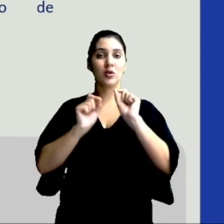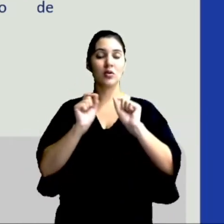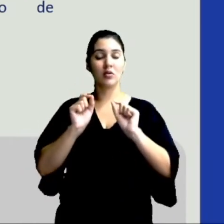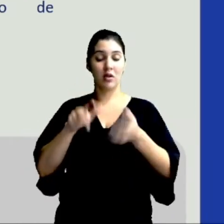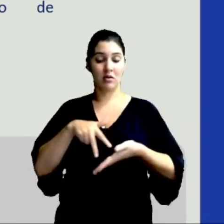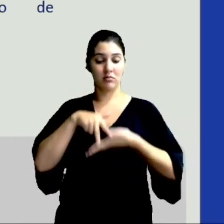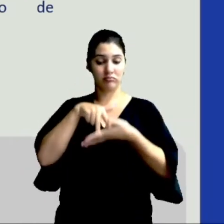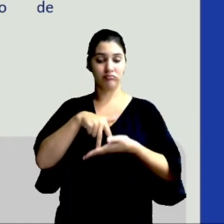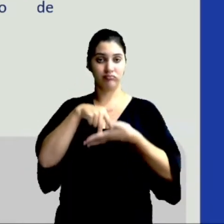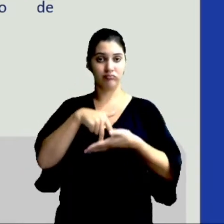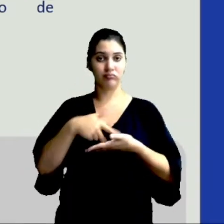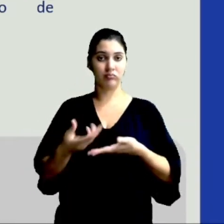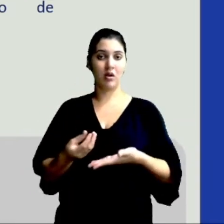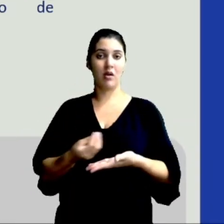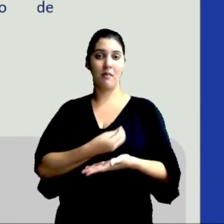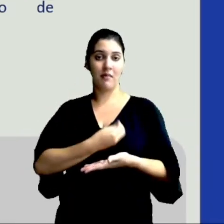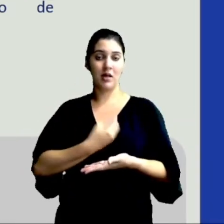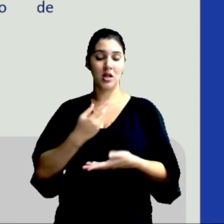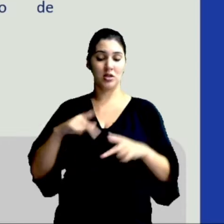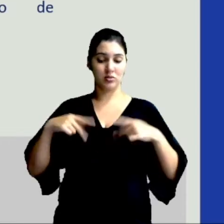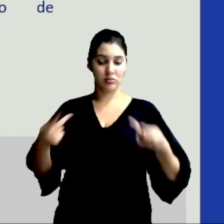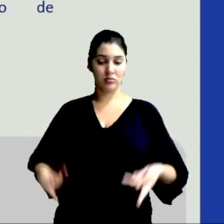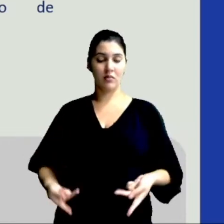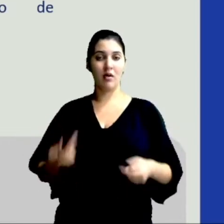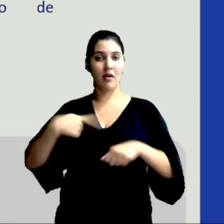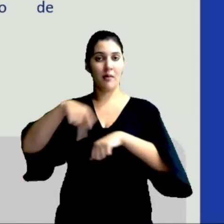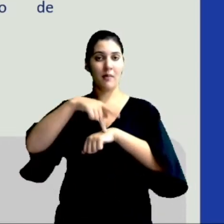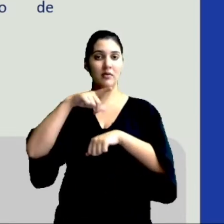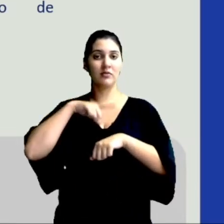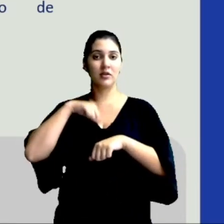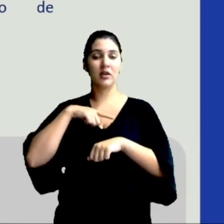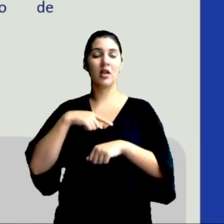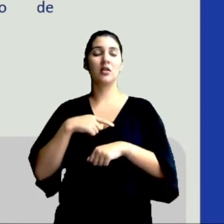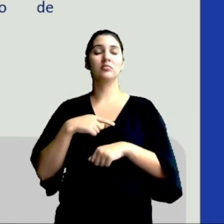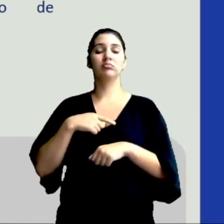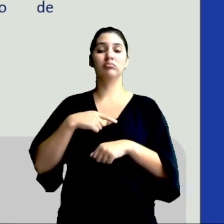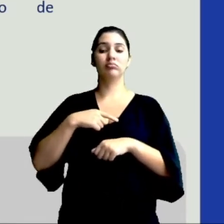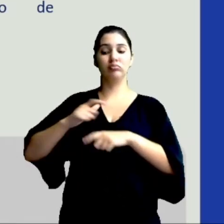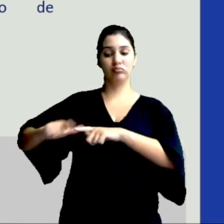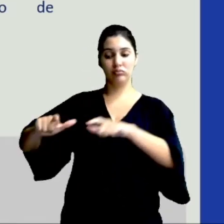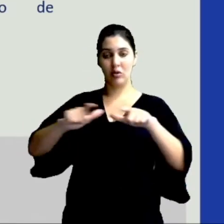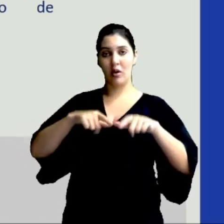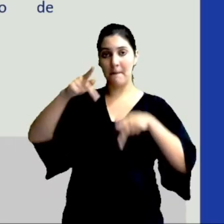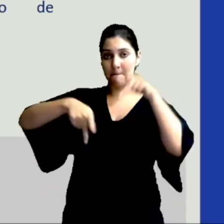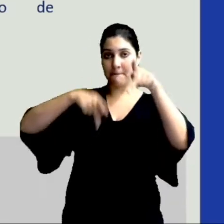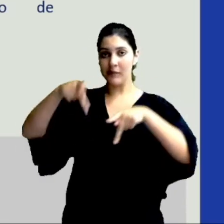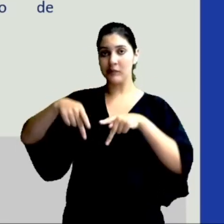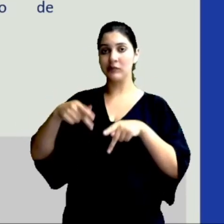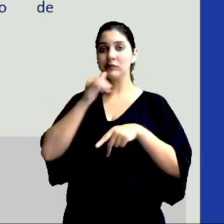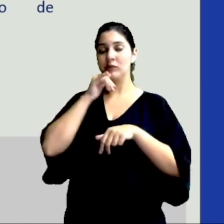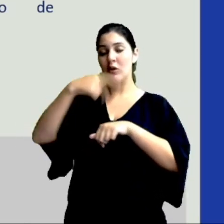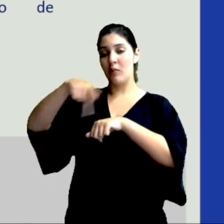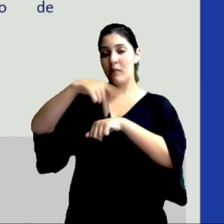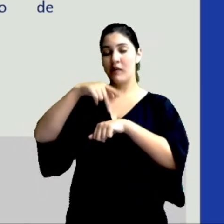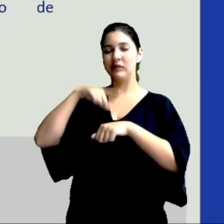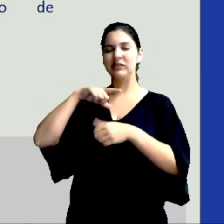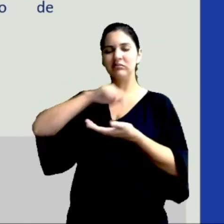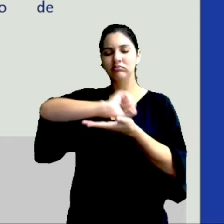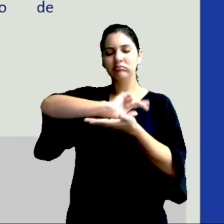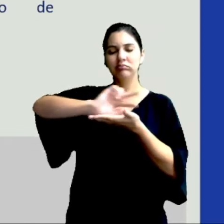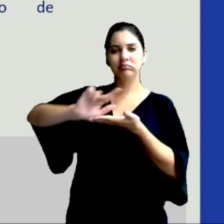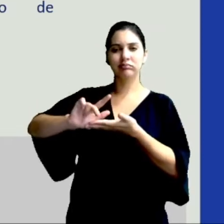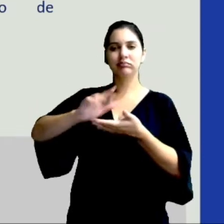fixação humana, né. É um país aí que tem uma região que é bastante populosa, né. Os países, né, eles vão variar